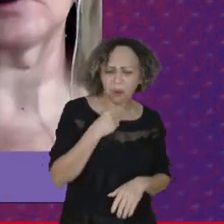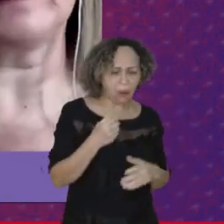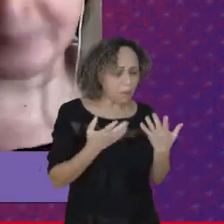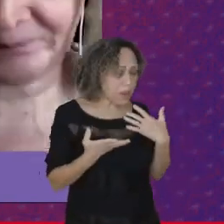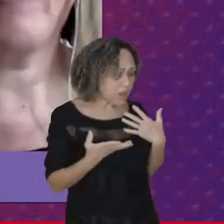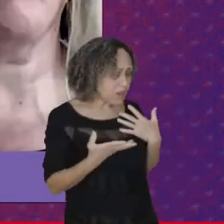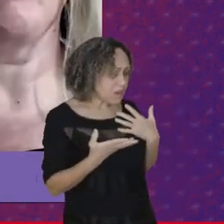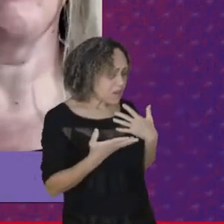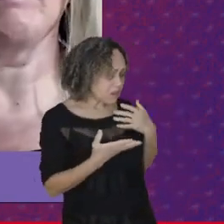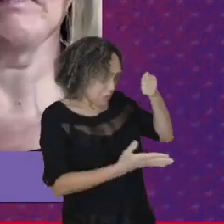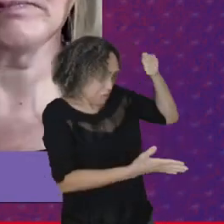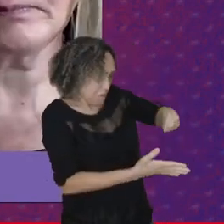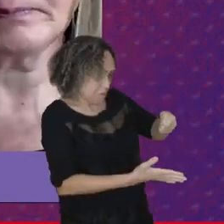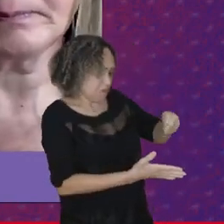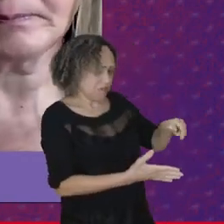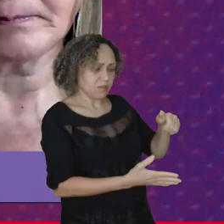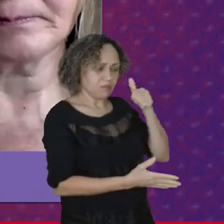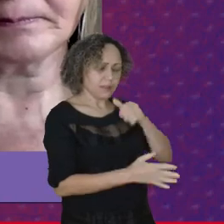quer que seja.